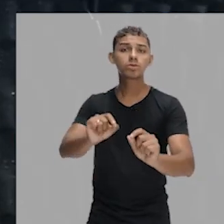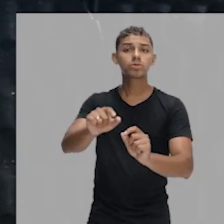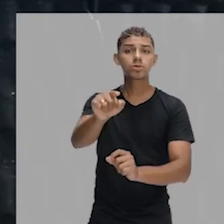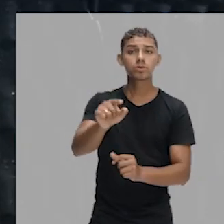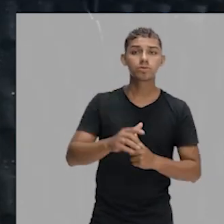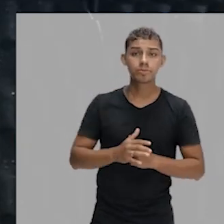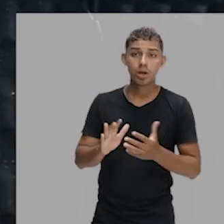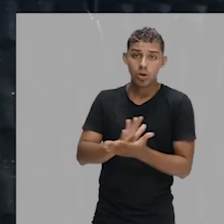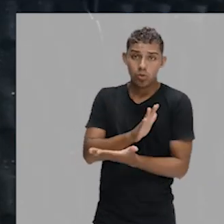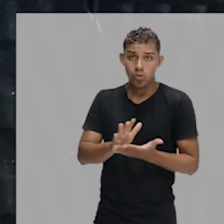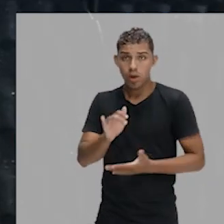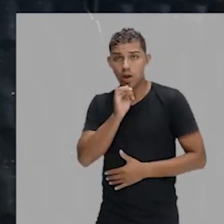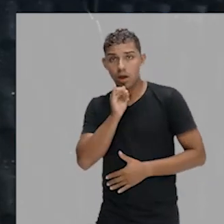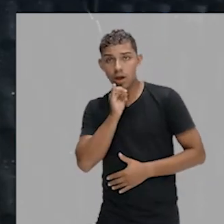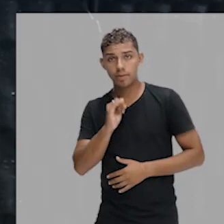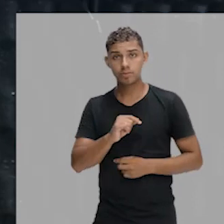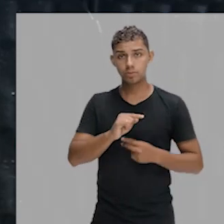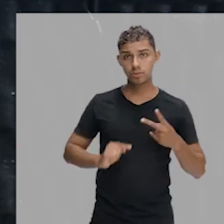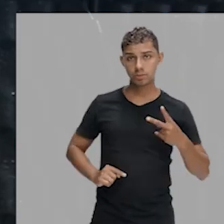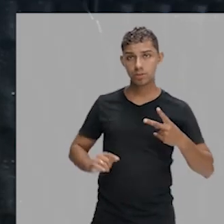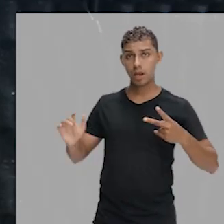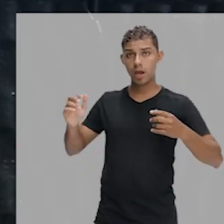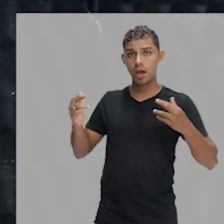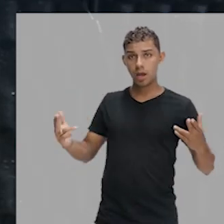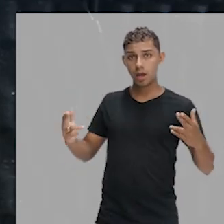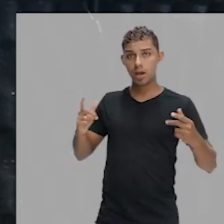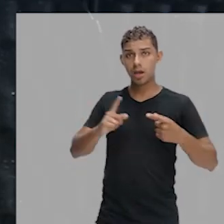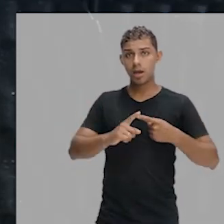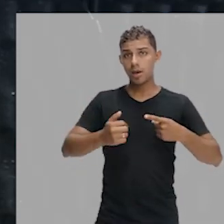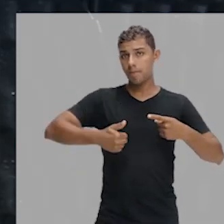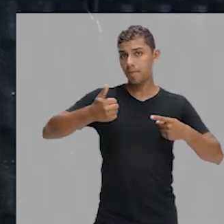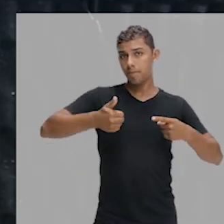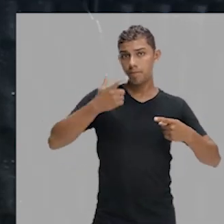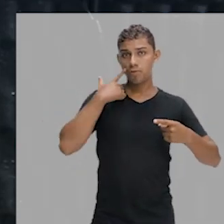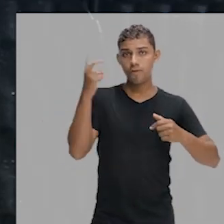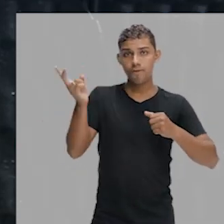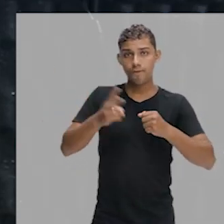dois verbos iguais. Do, o primeiro, é o